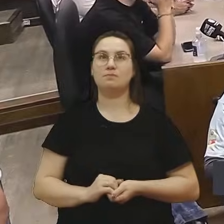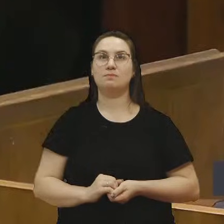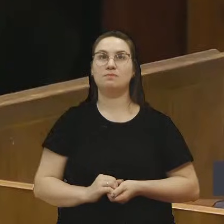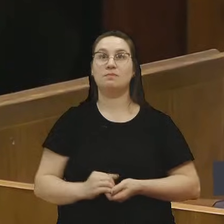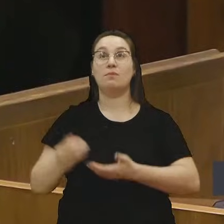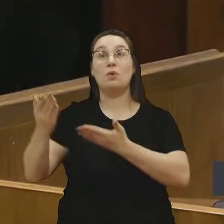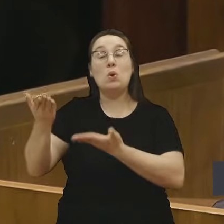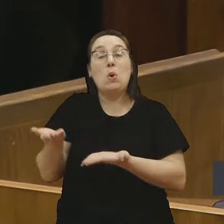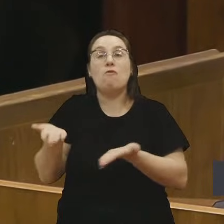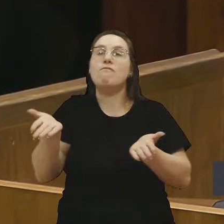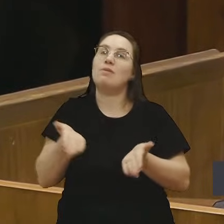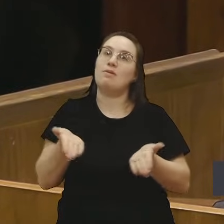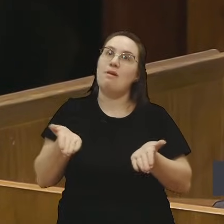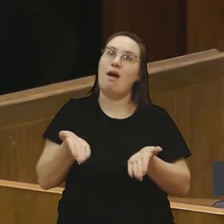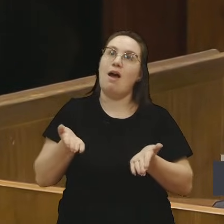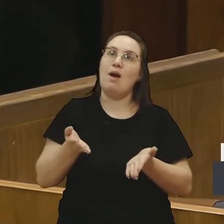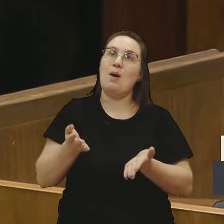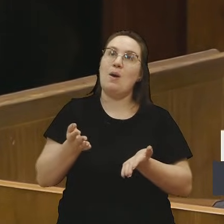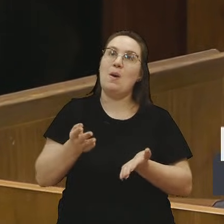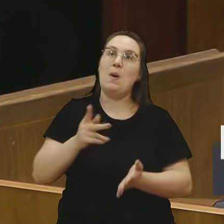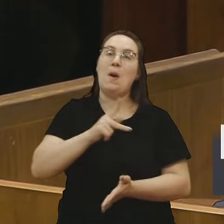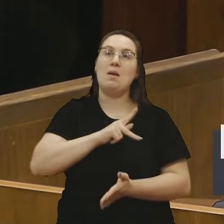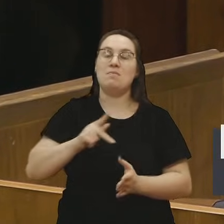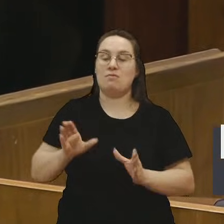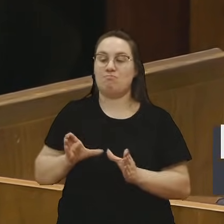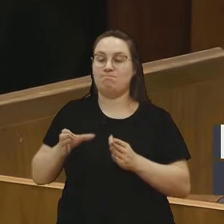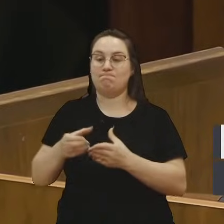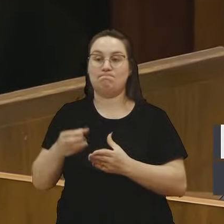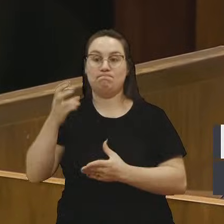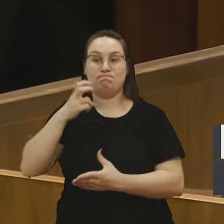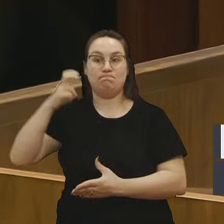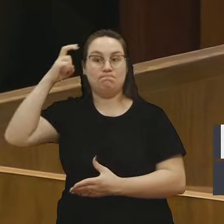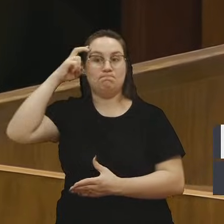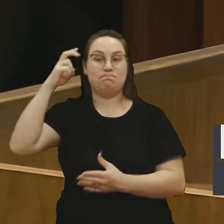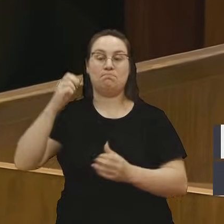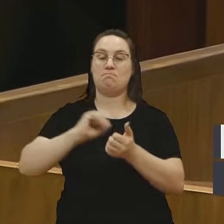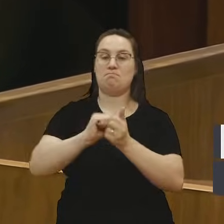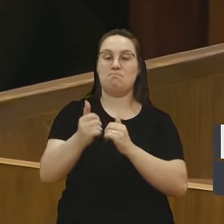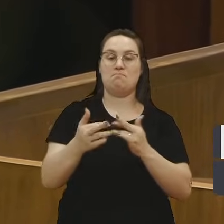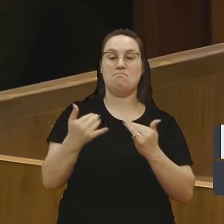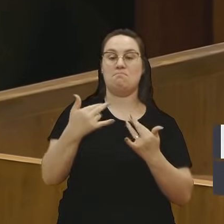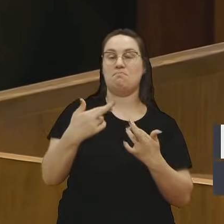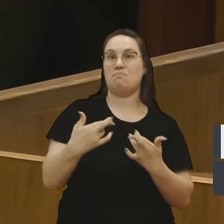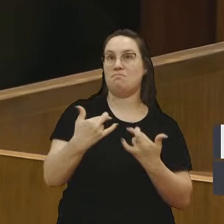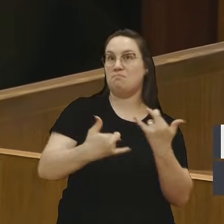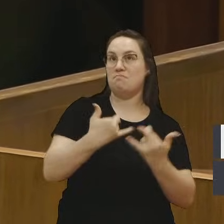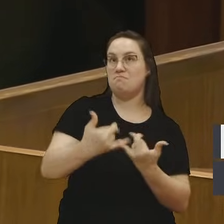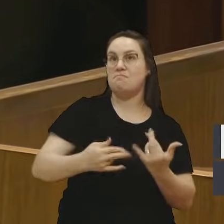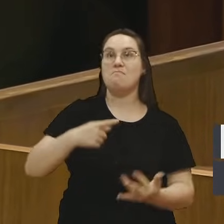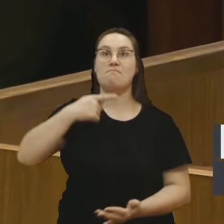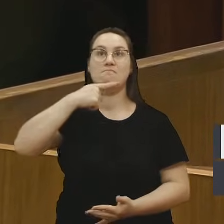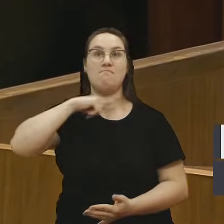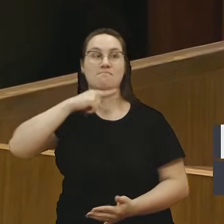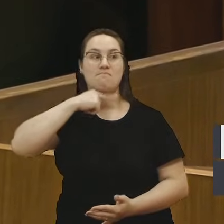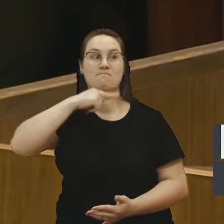Convido neste momento o presidente da Comissão de Cultura, Esporte e Lazer, o vereador Caleb Garbim, para fazer a sua manifestação em nome